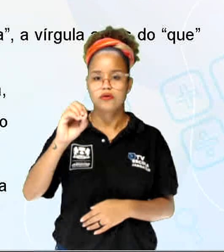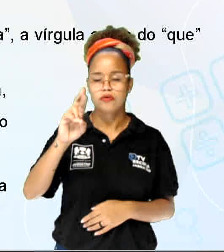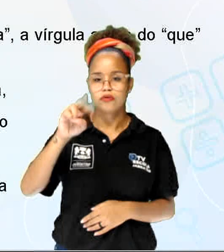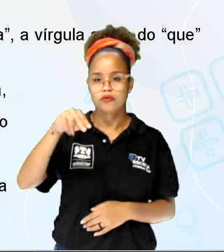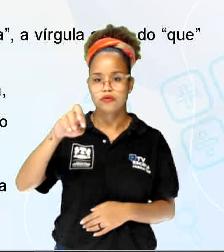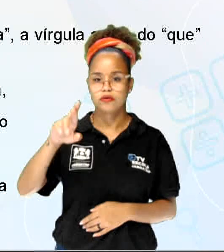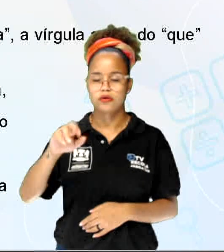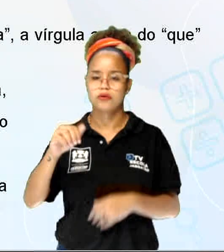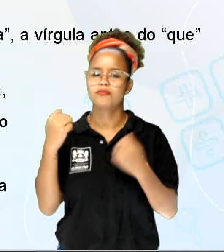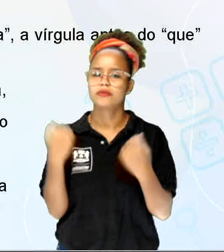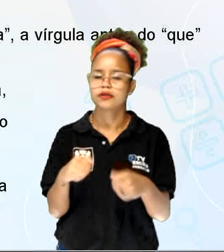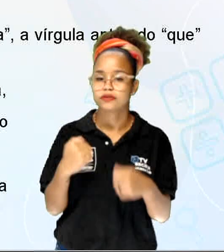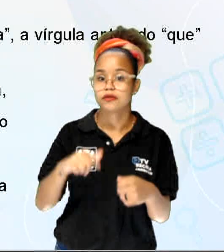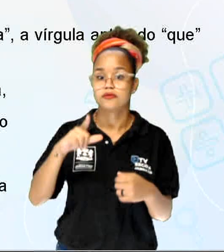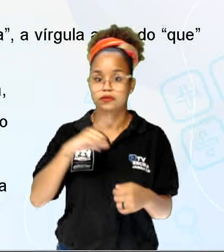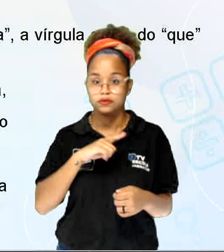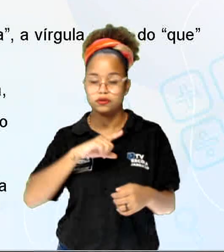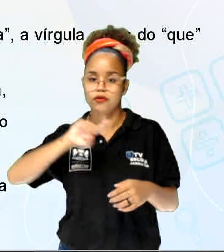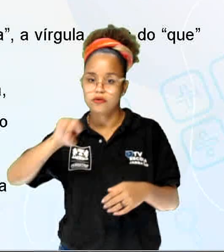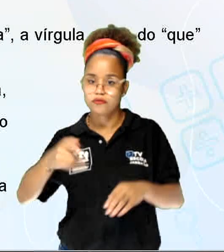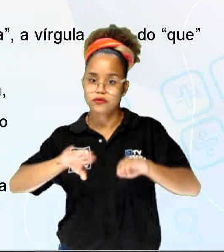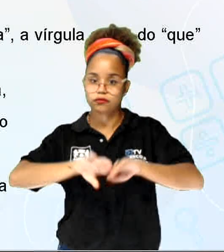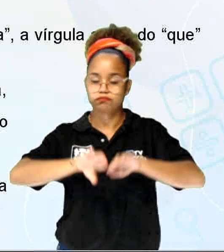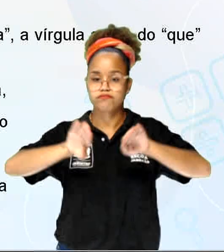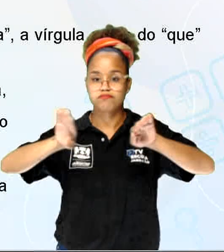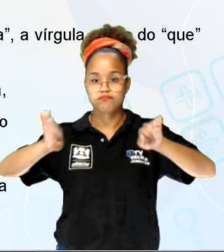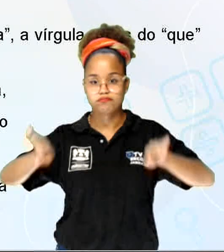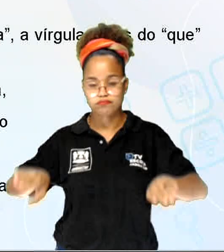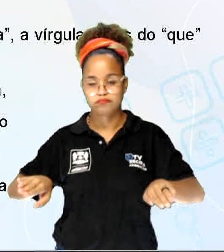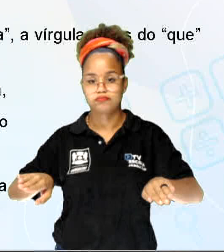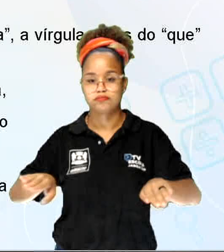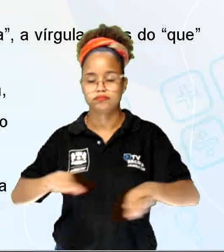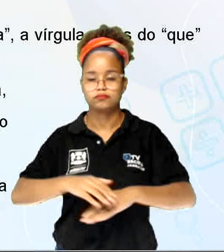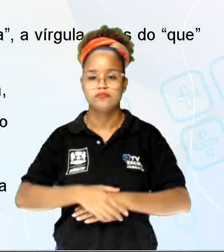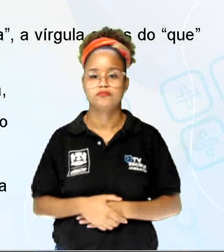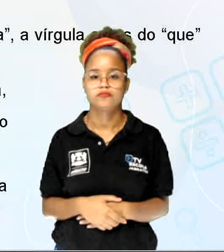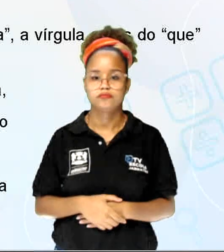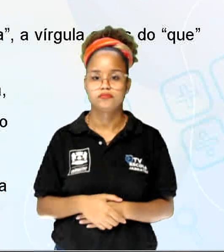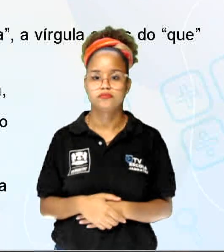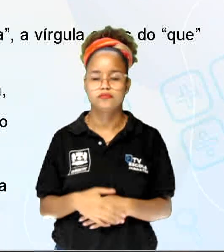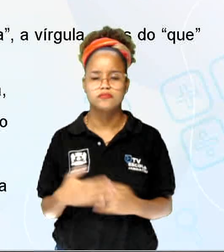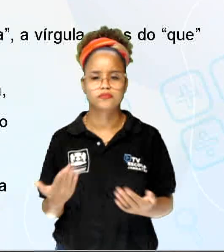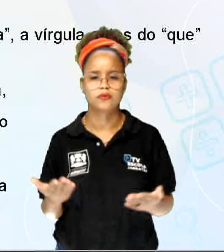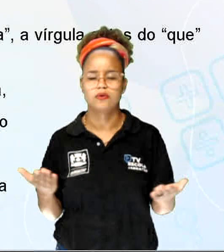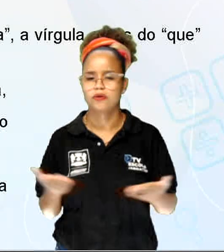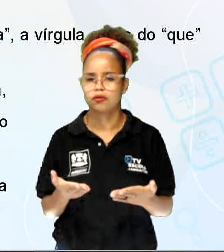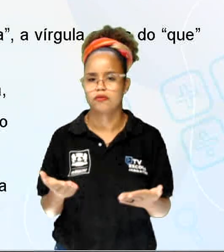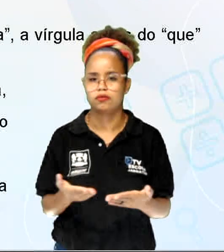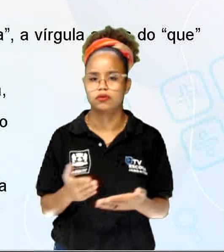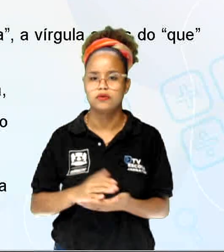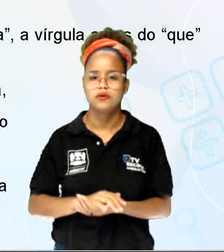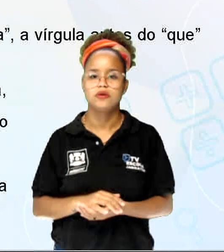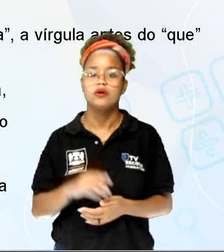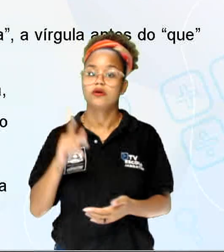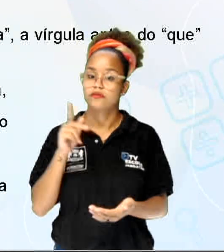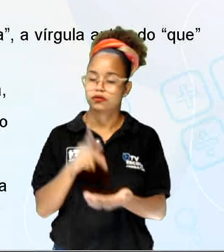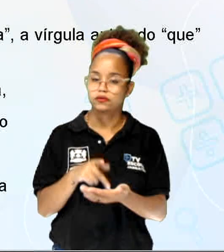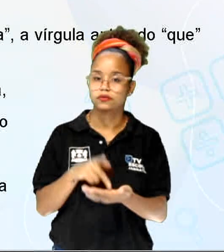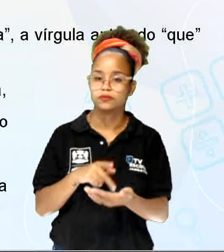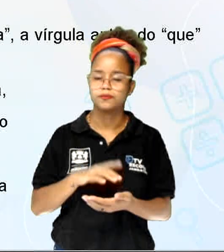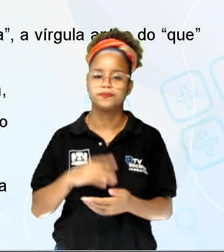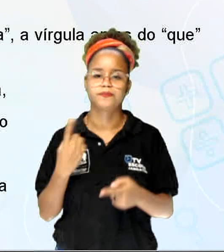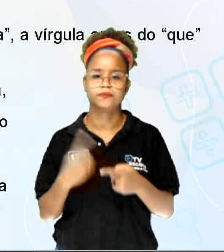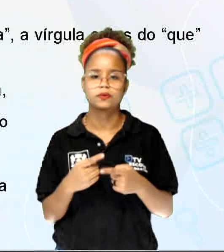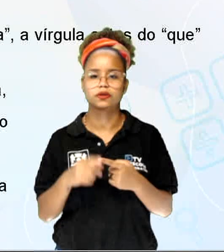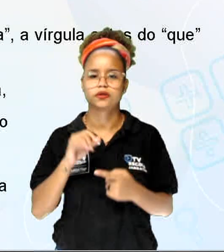uma vírgula separando a oração subordinada da principal. Nesse caso, pessoal, esse item é verdadeiro. Porque